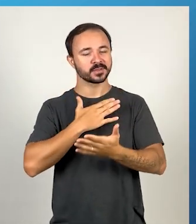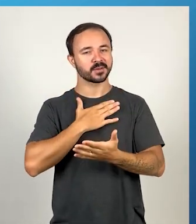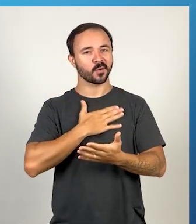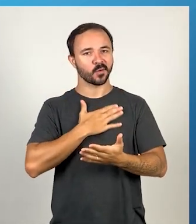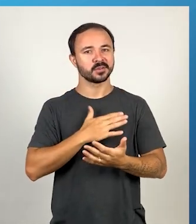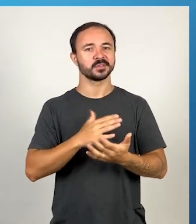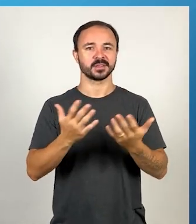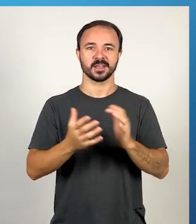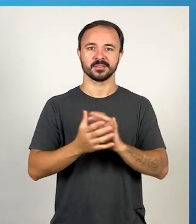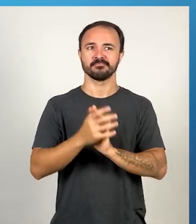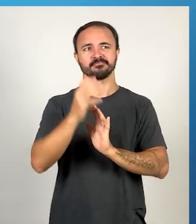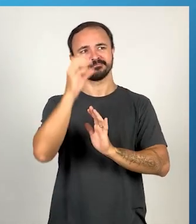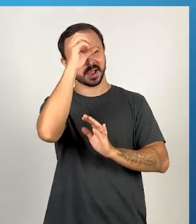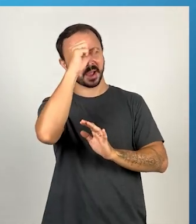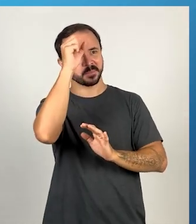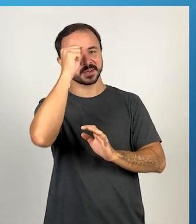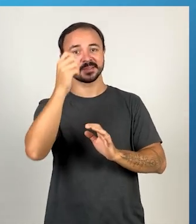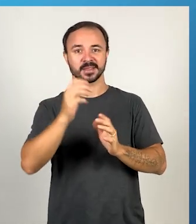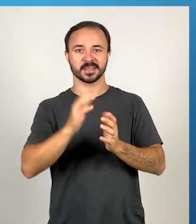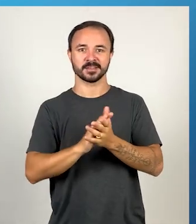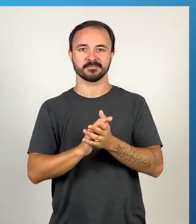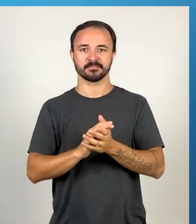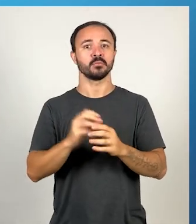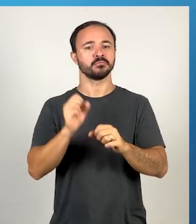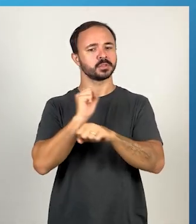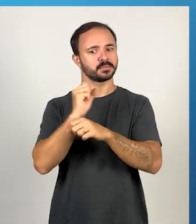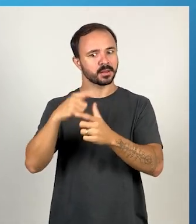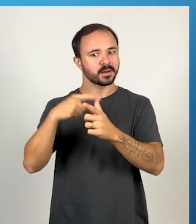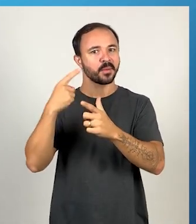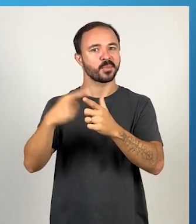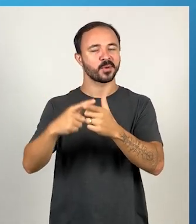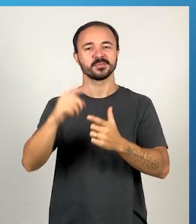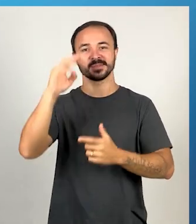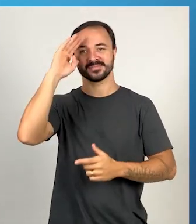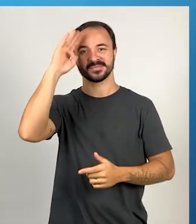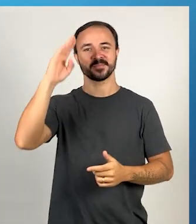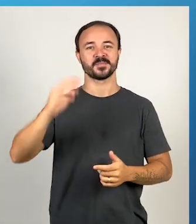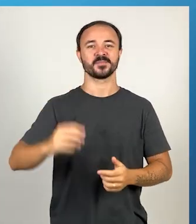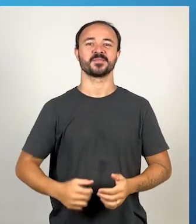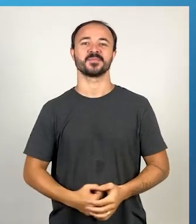gostado, que tenham aprendido bastante e eu aguardo vocês na próxima. Até lá!